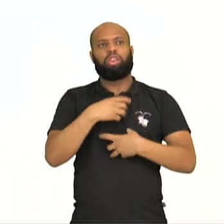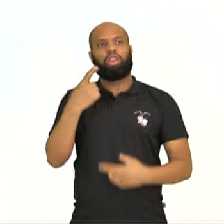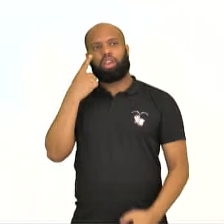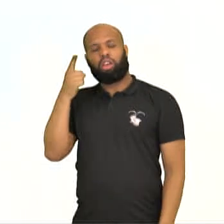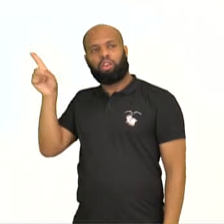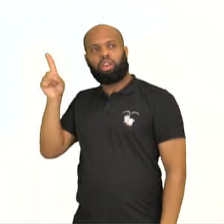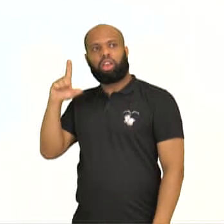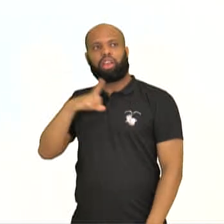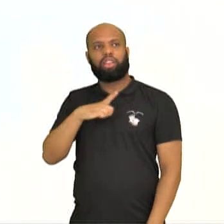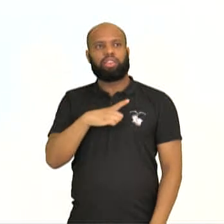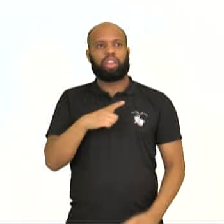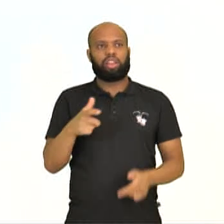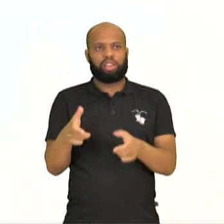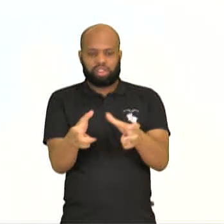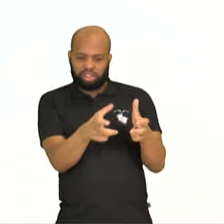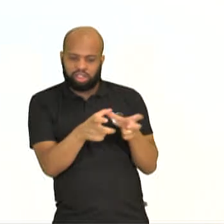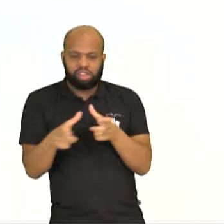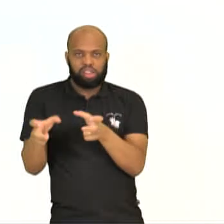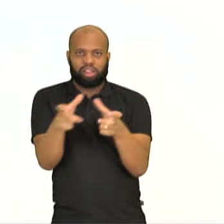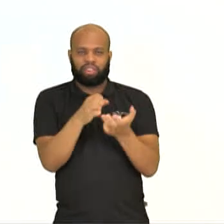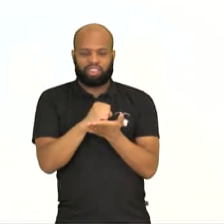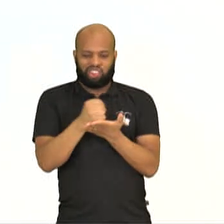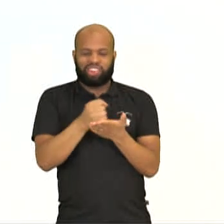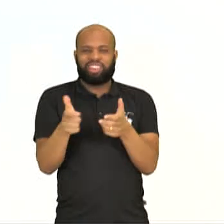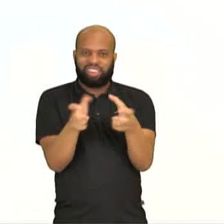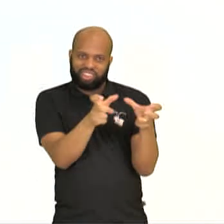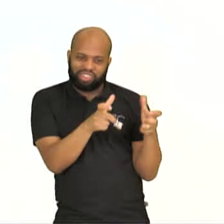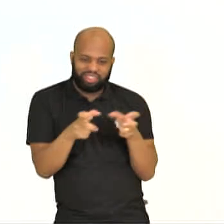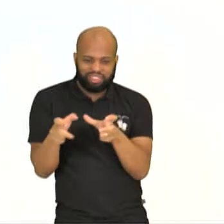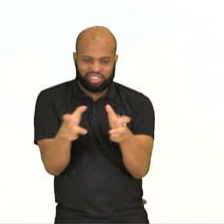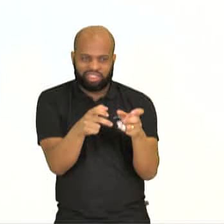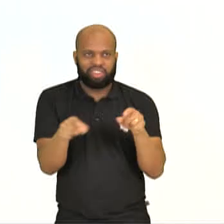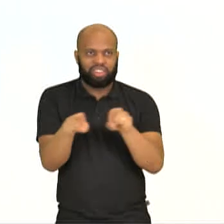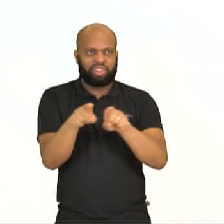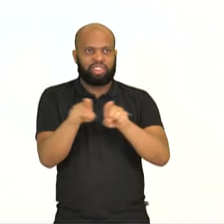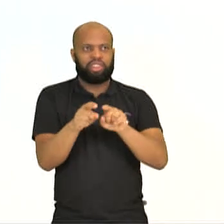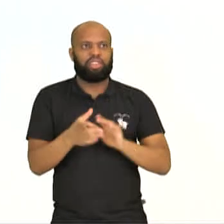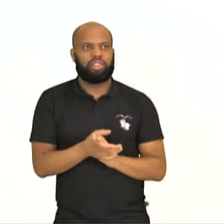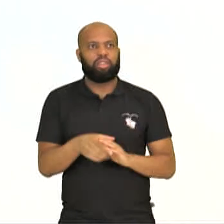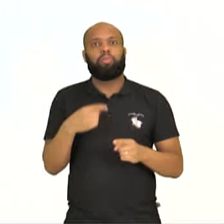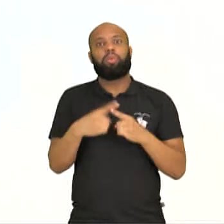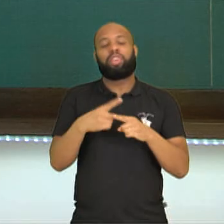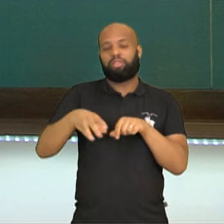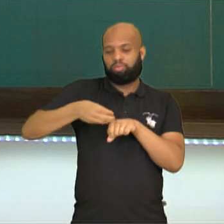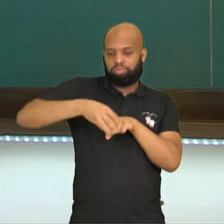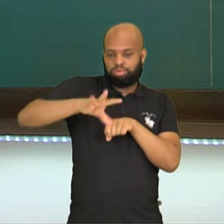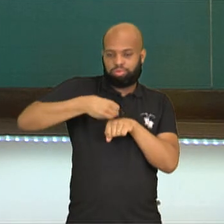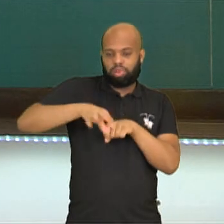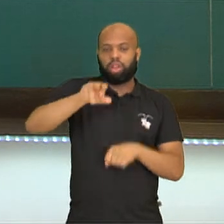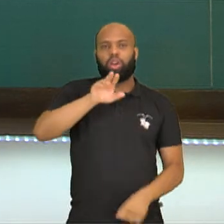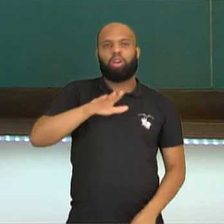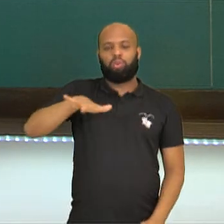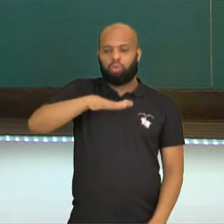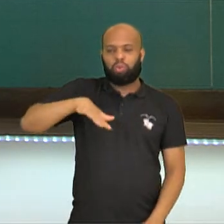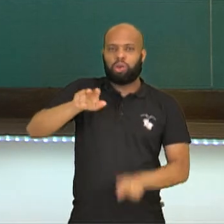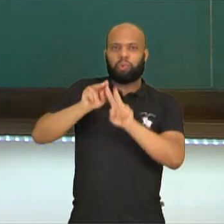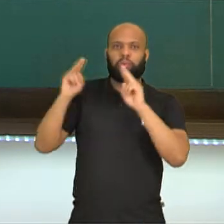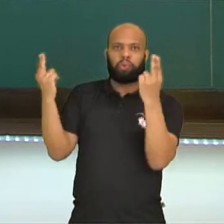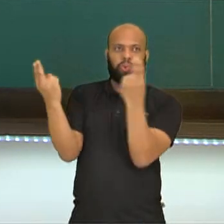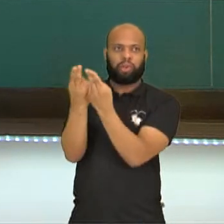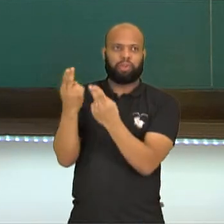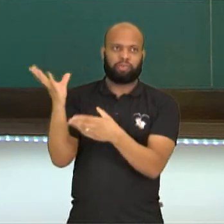temos um joystick, né? Alguém jogando os games, né? Para sugerir esse universo aonde